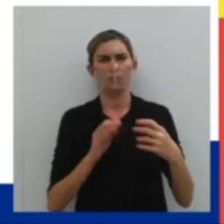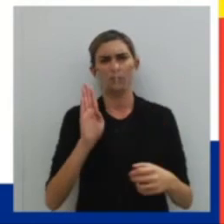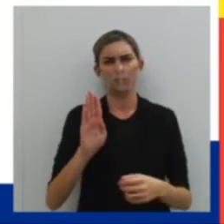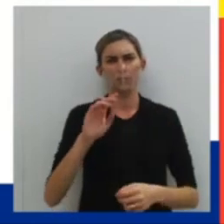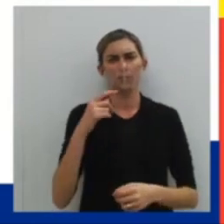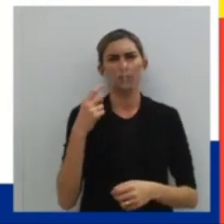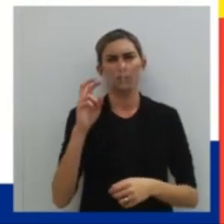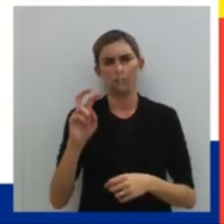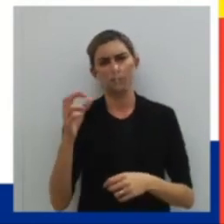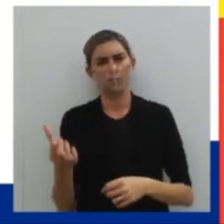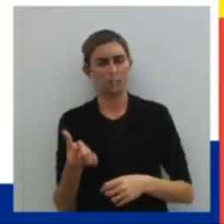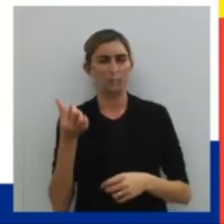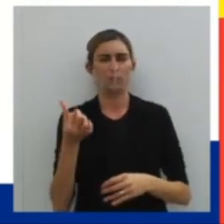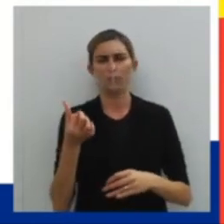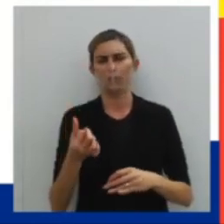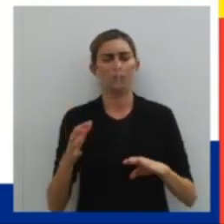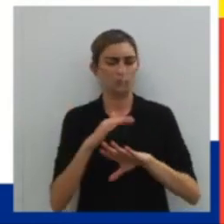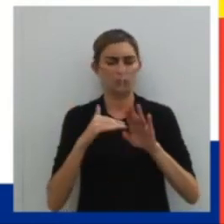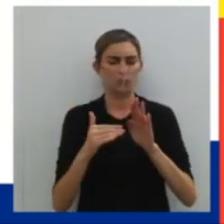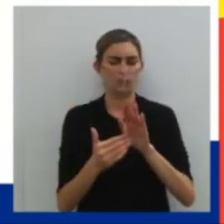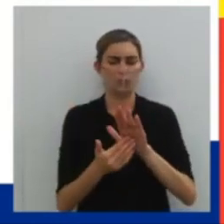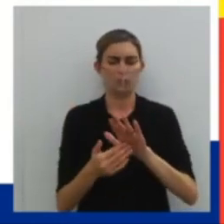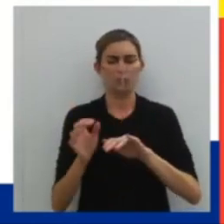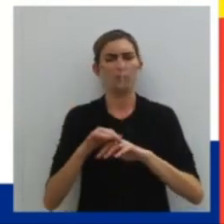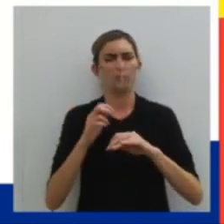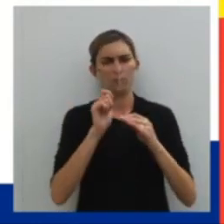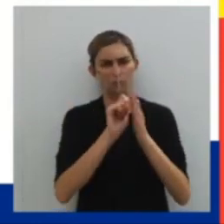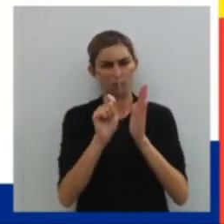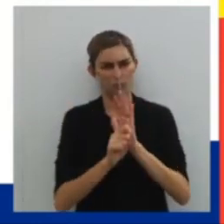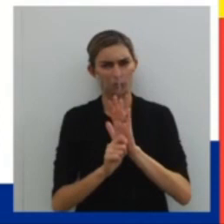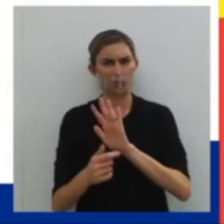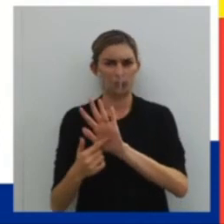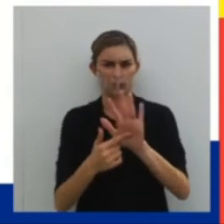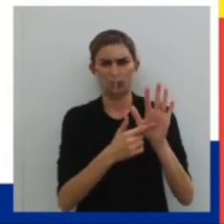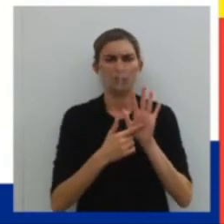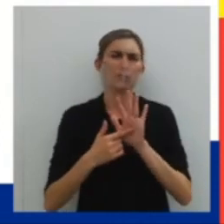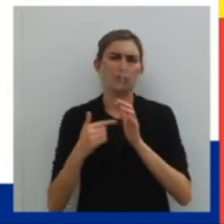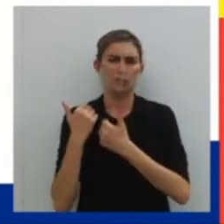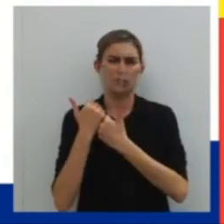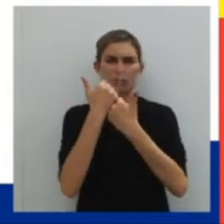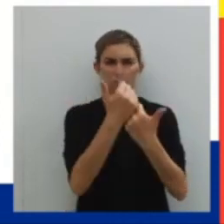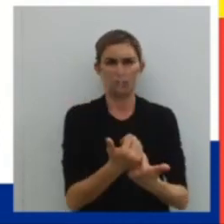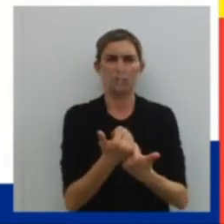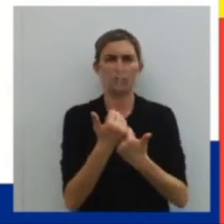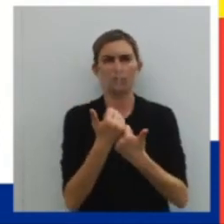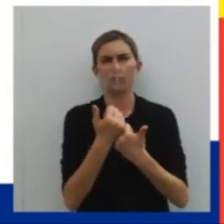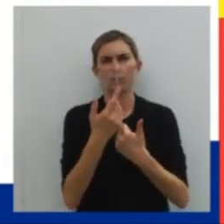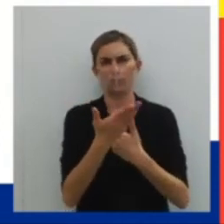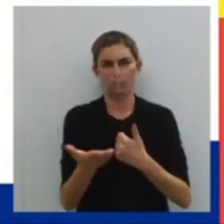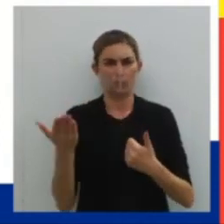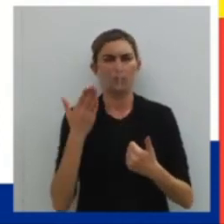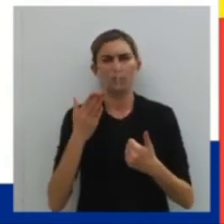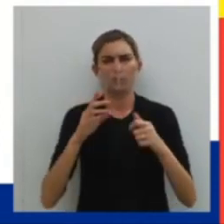pelos elementos 5 e 6. E aí toda aquela escrita que a gente já apresentou para representar o